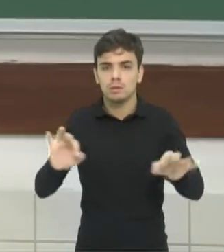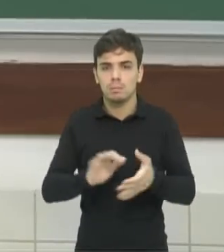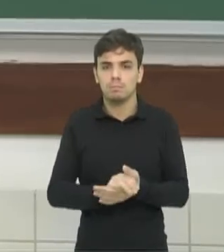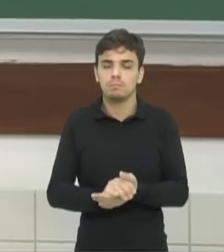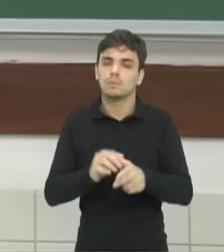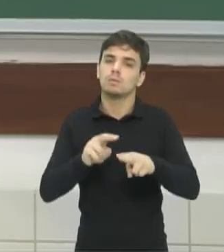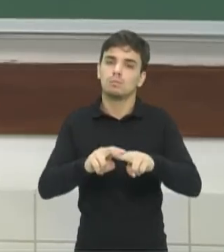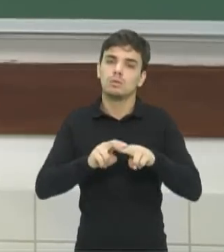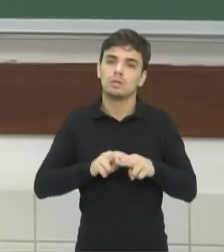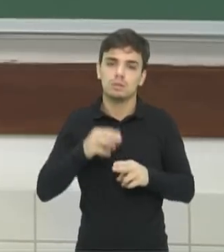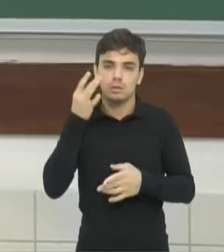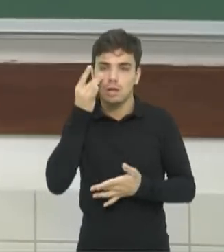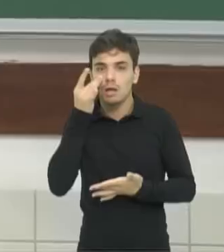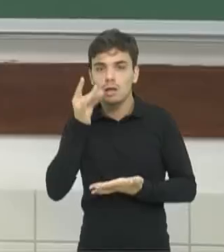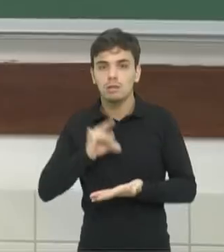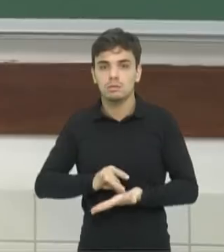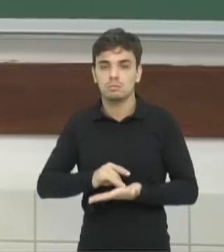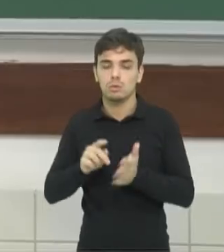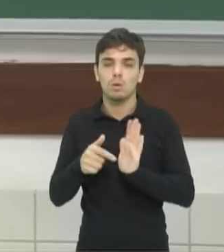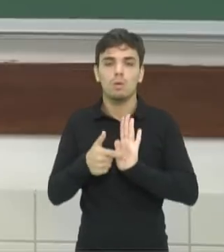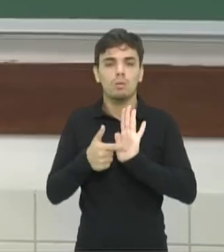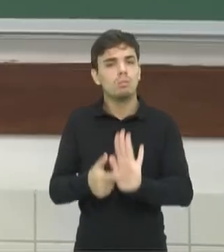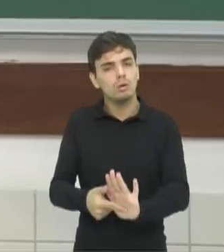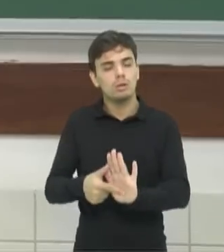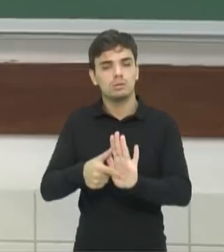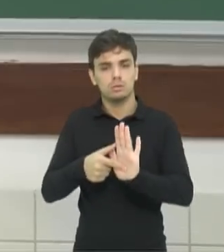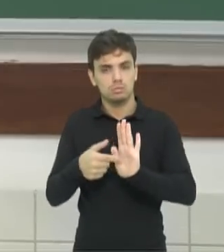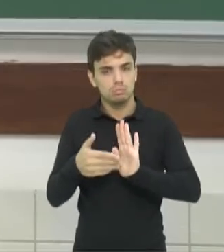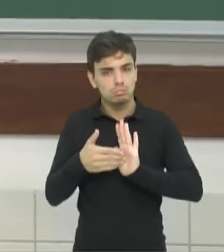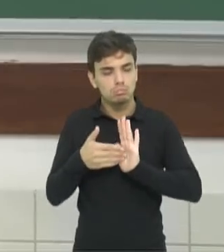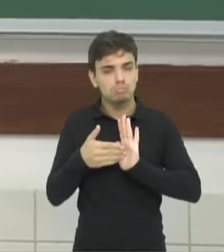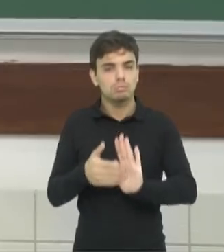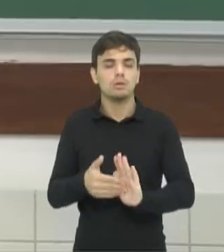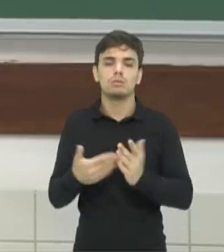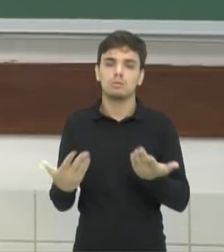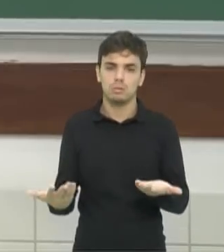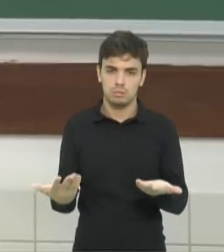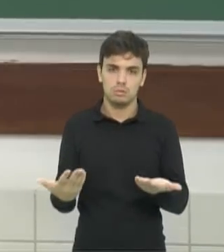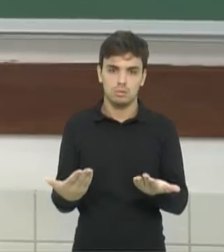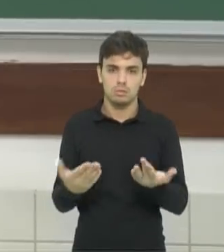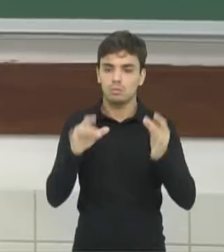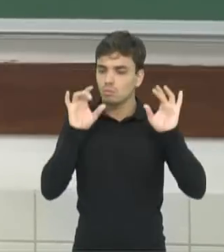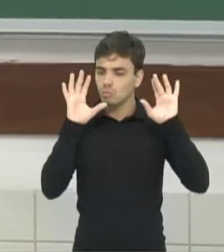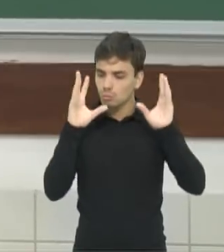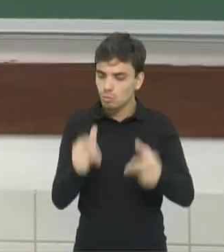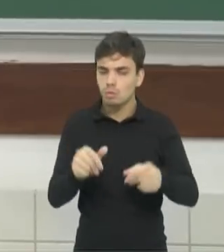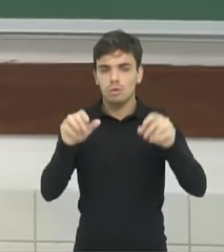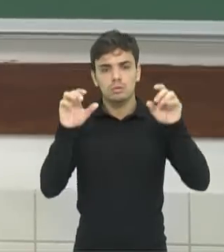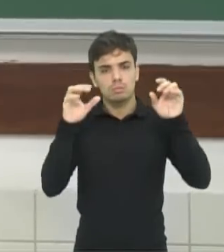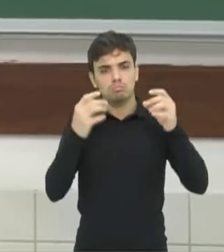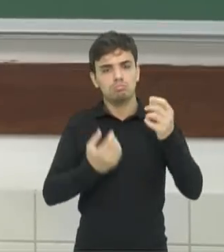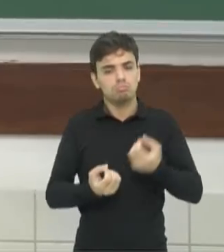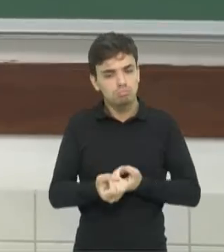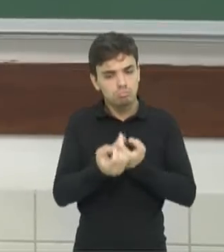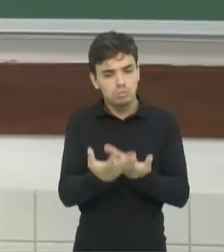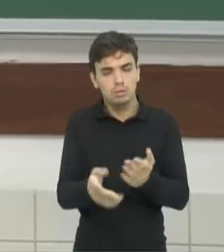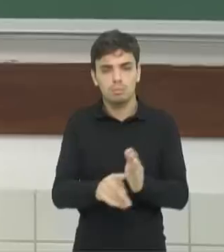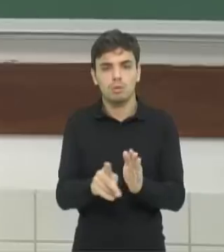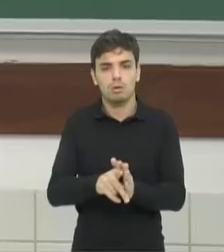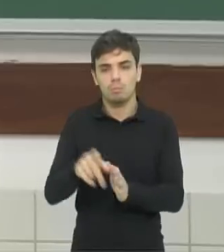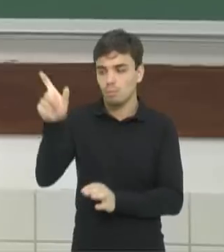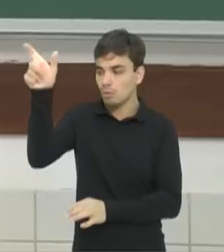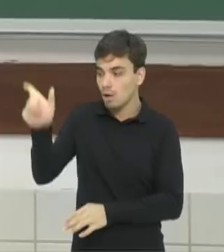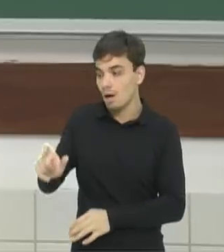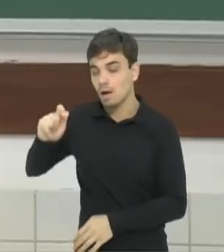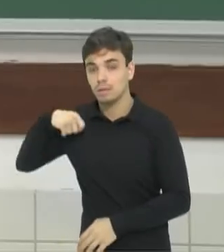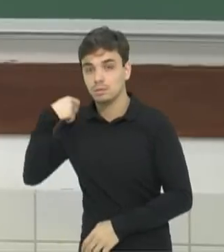ele coloca isso realmente, ele expõe dessa forma em todas as expressões dos artistas, tá? Então a gente vê muito, a gente consegue